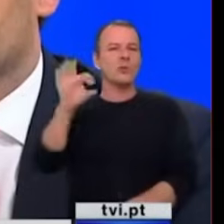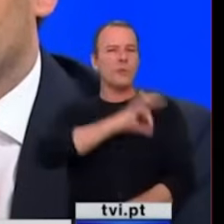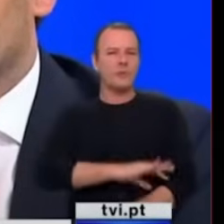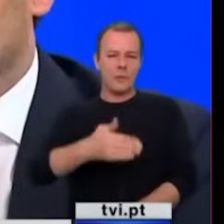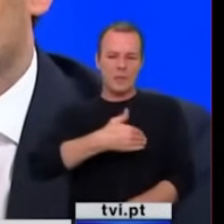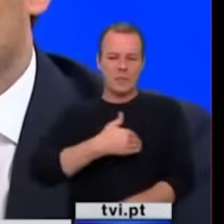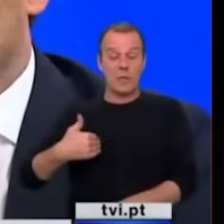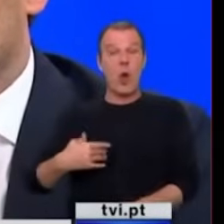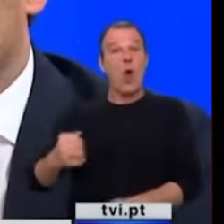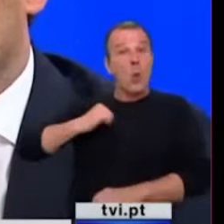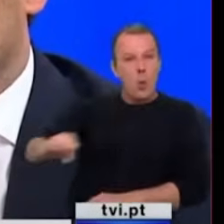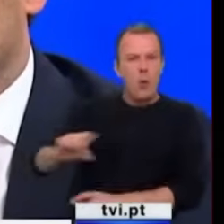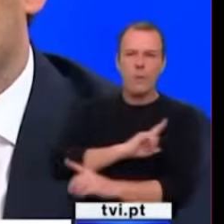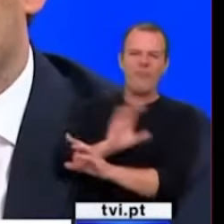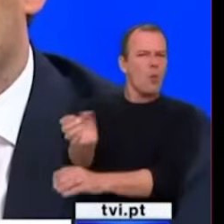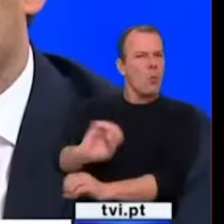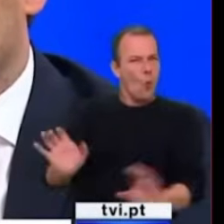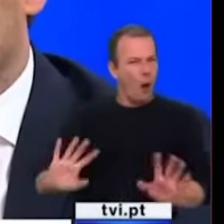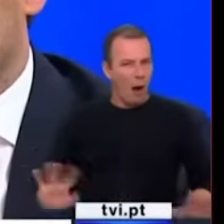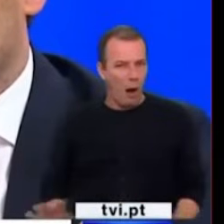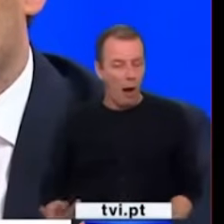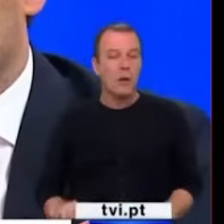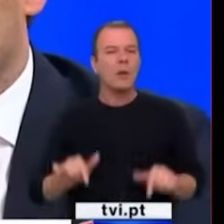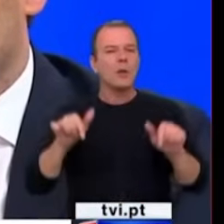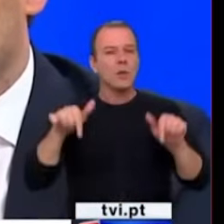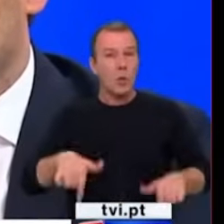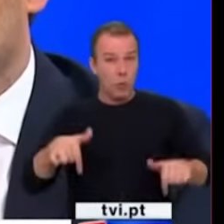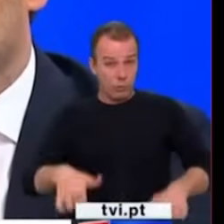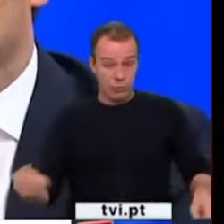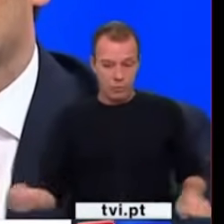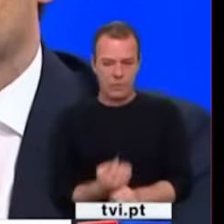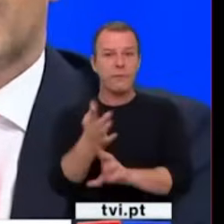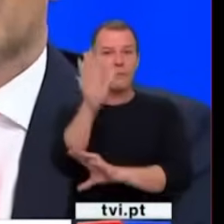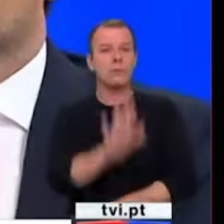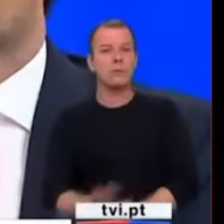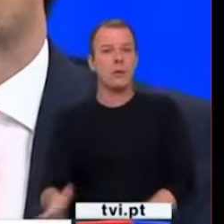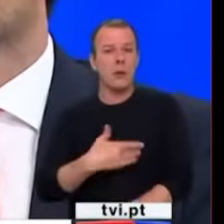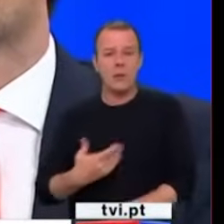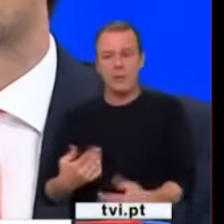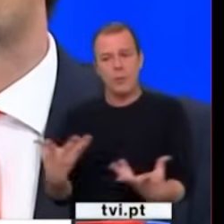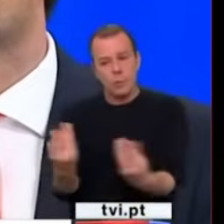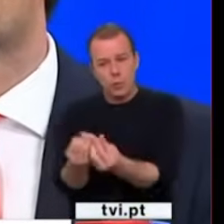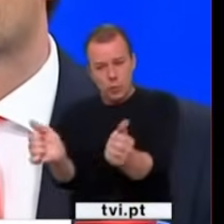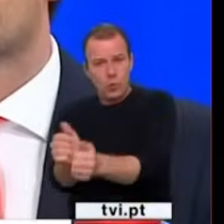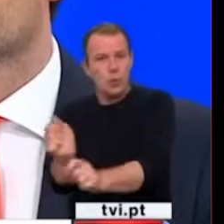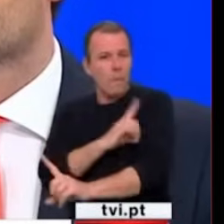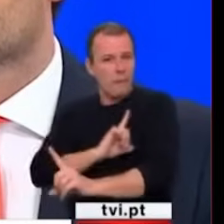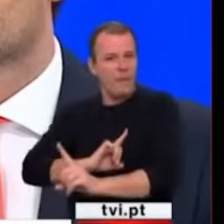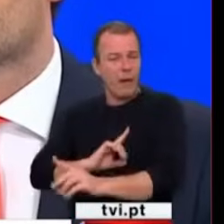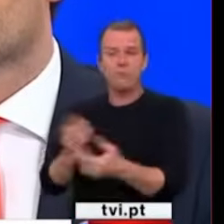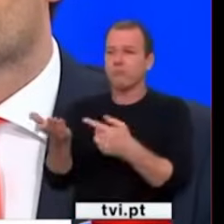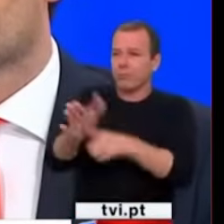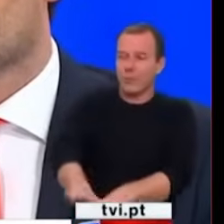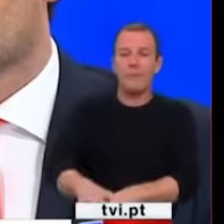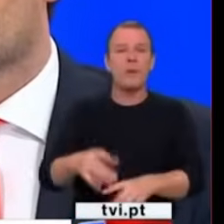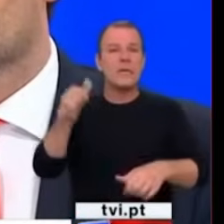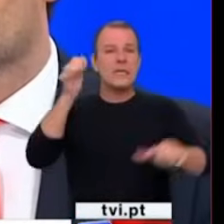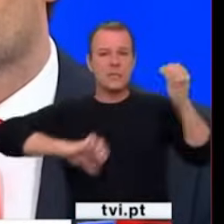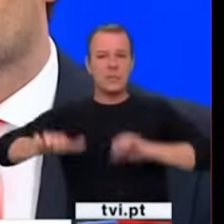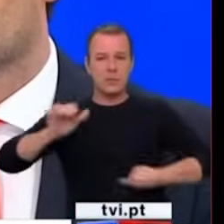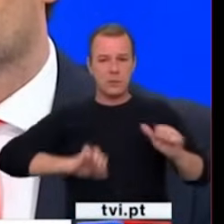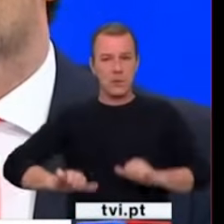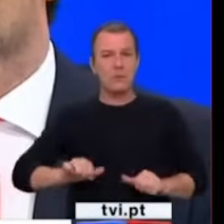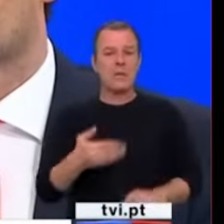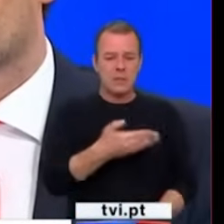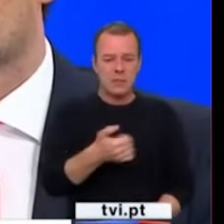privado ele existe e e já hoje no serviço Nacional de saúde trabalha com o setor privado no no caso das cirurgias quando se atinge